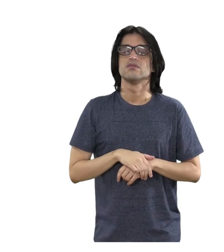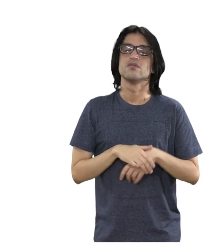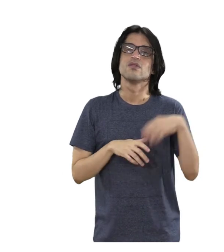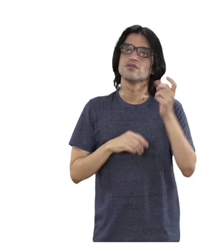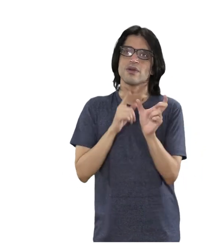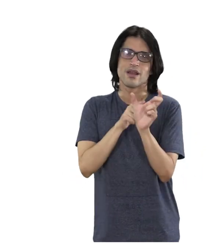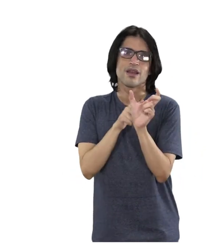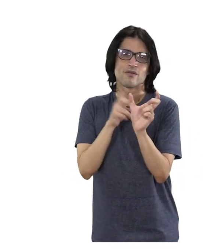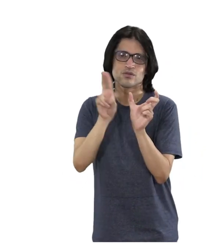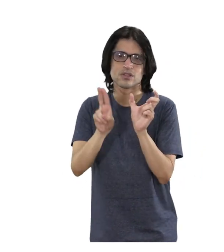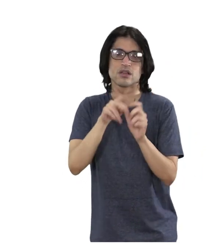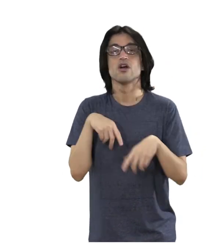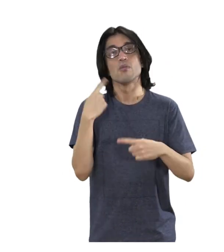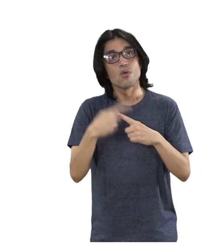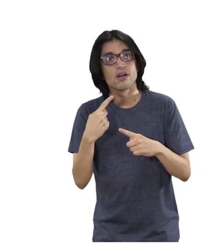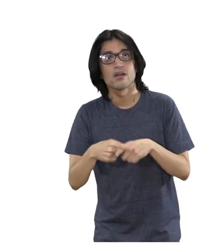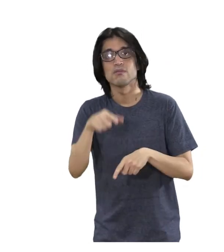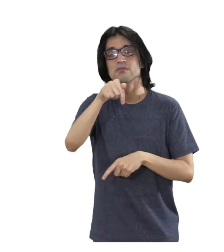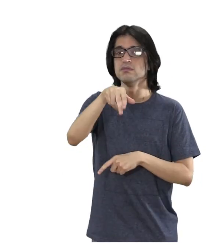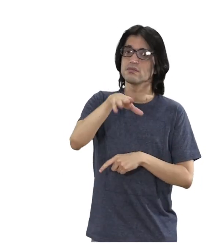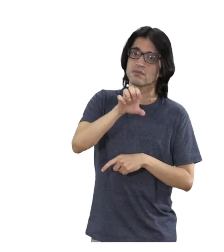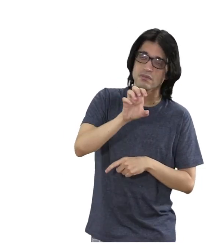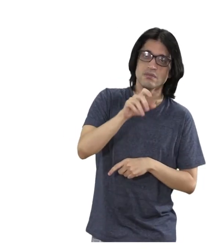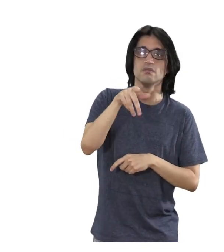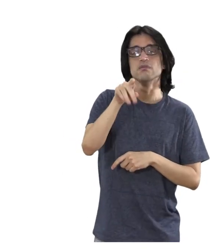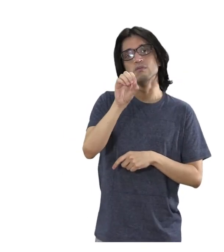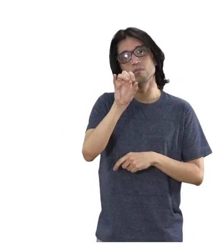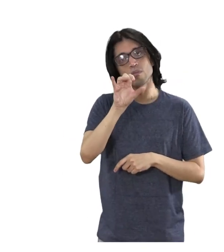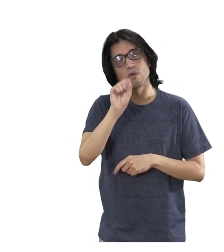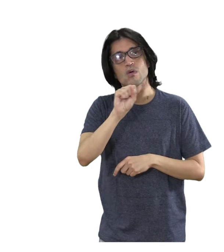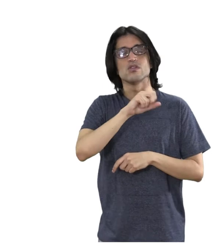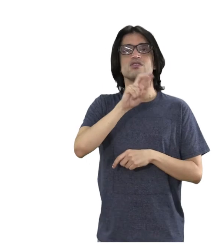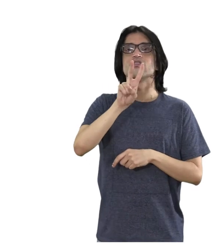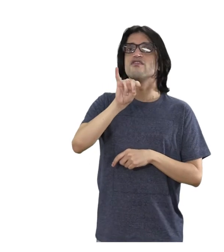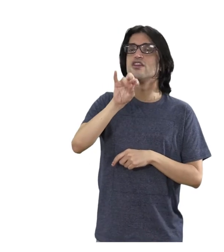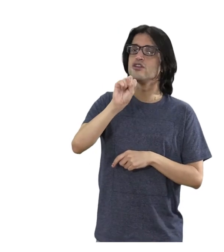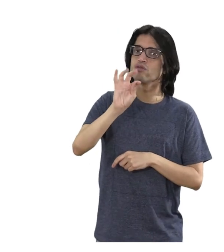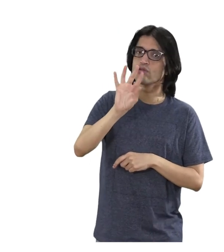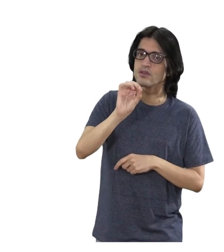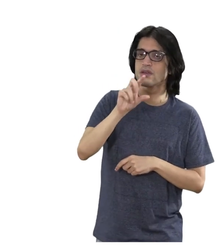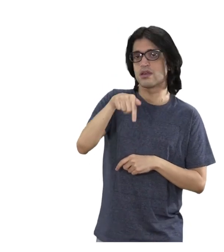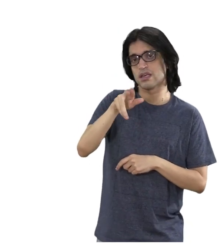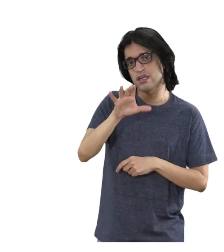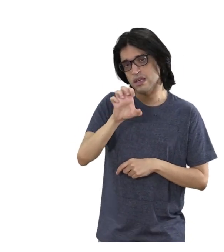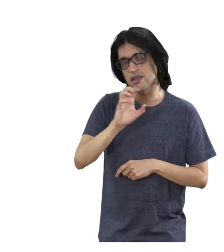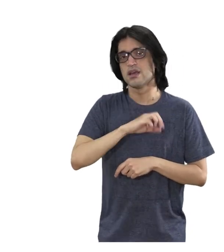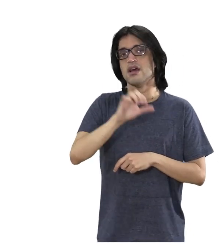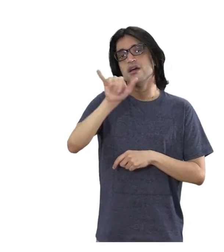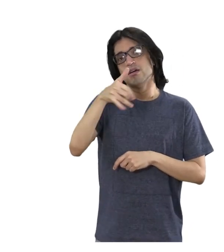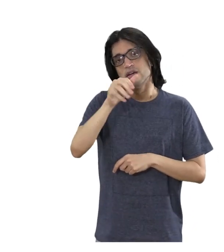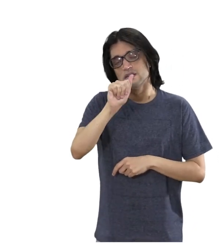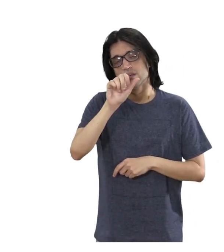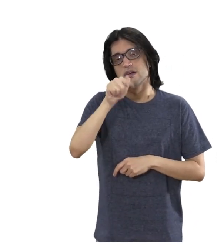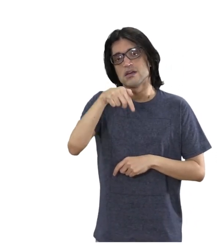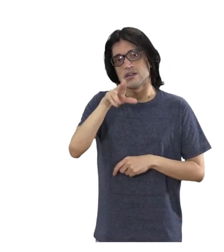são porque, que, como, pois, porquanto, visto que, uma vez que, já que,